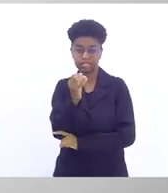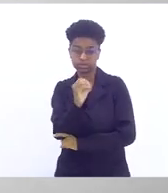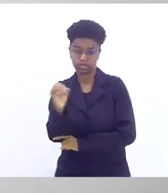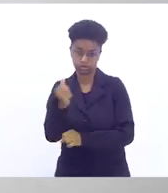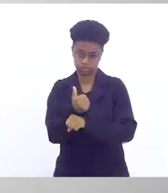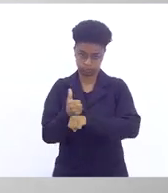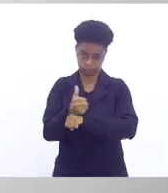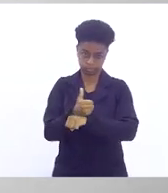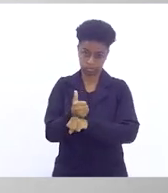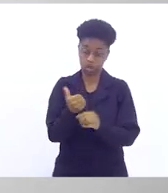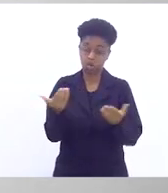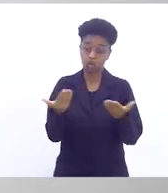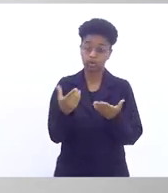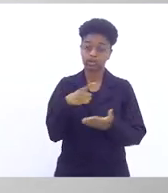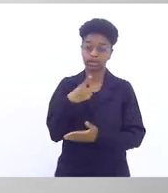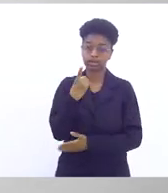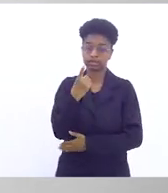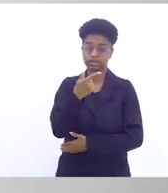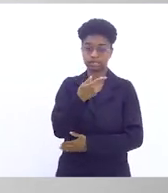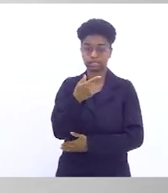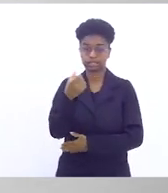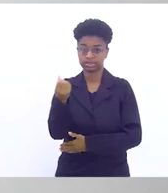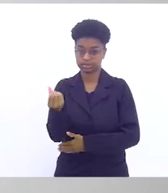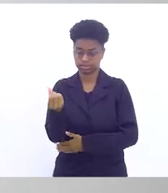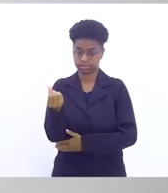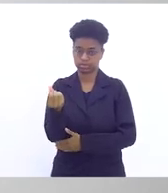e hoje temos 176